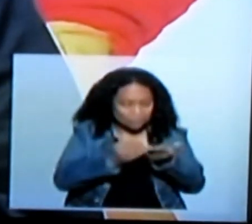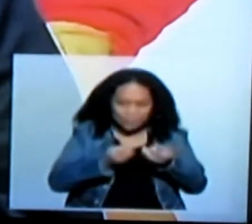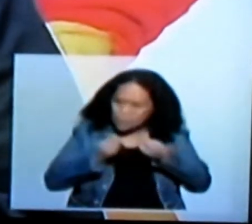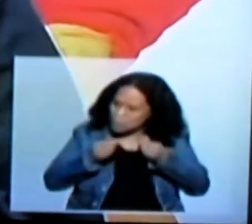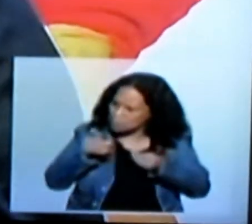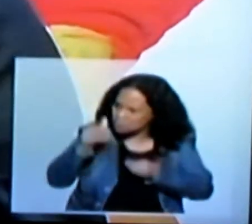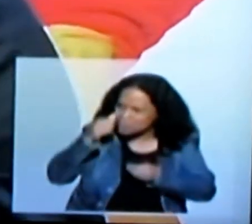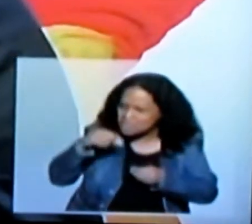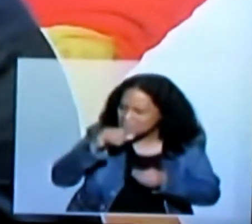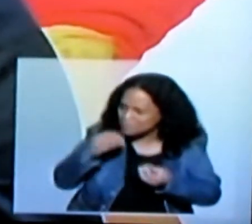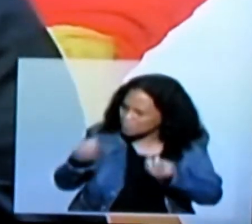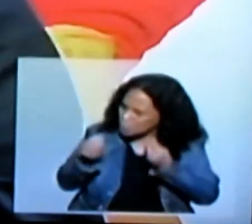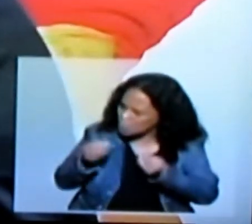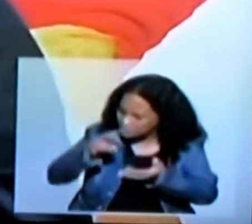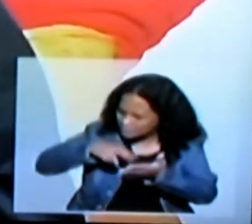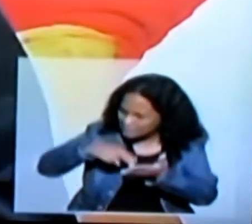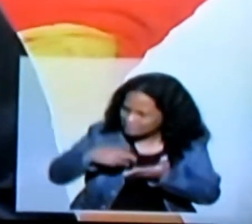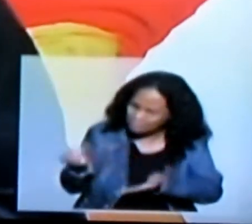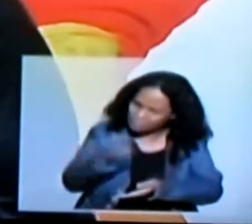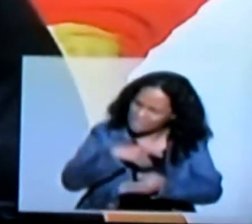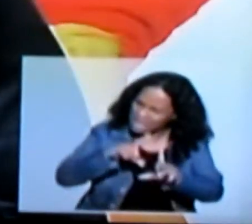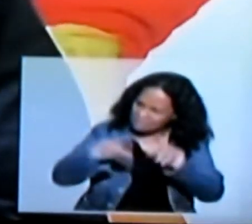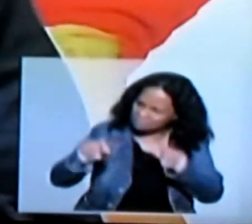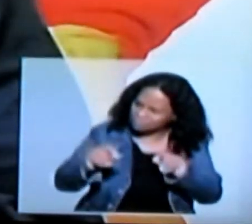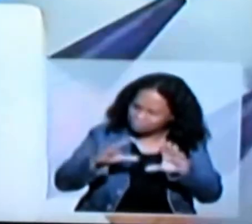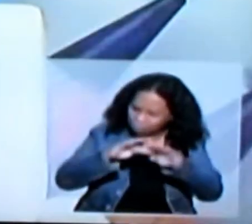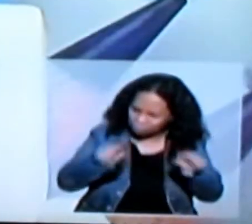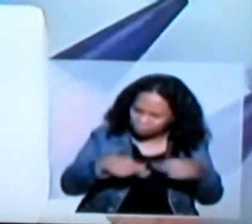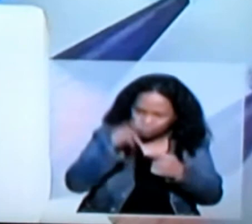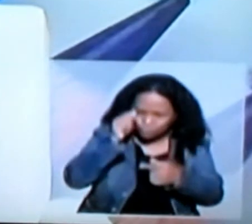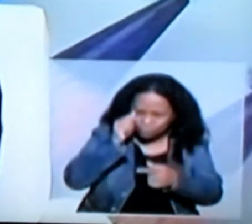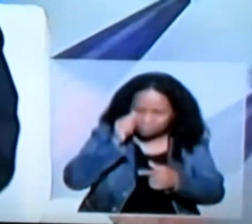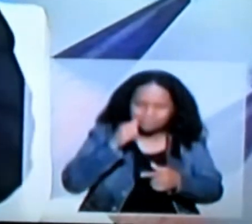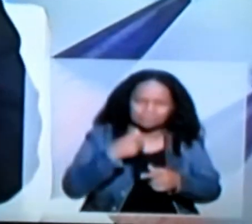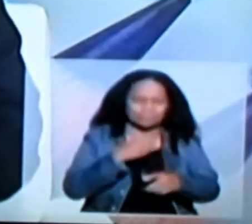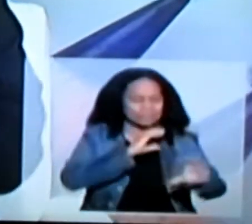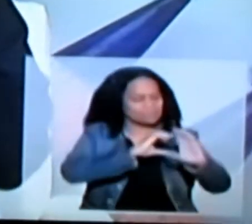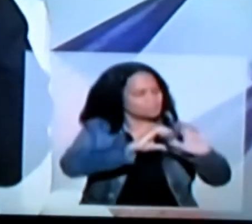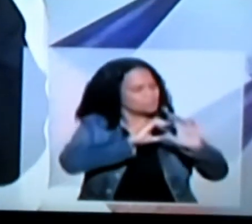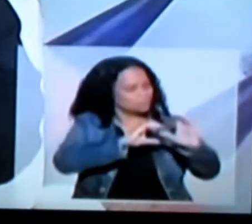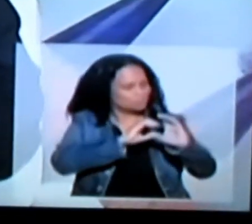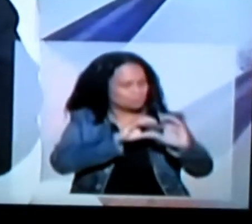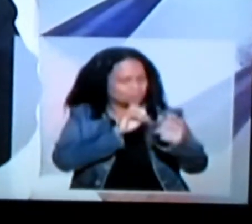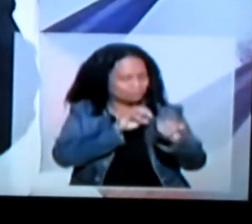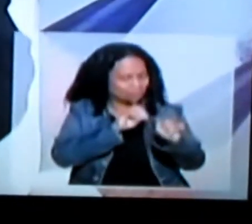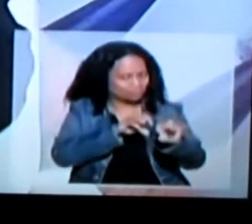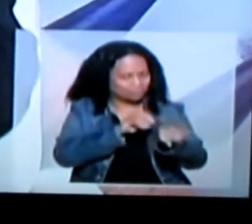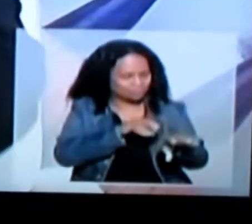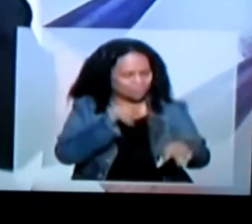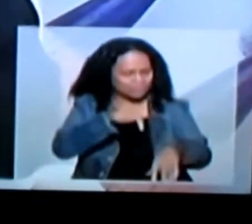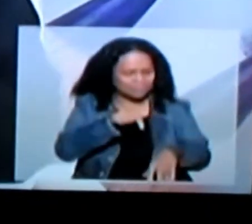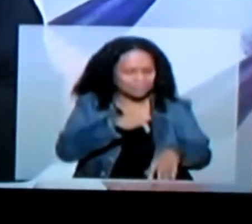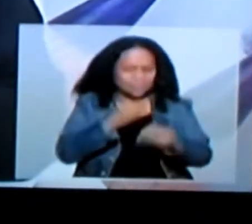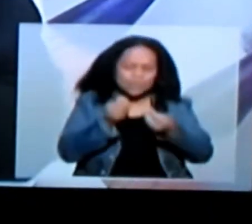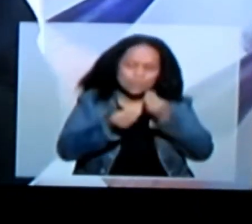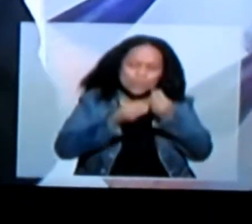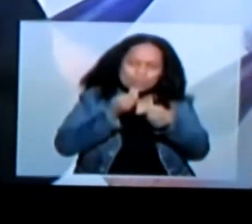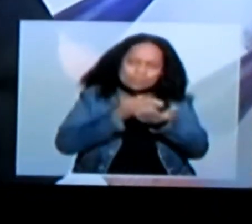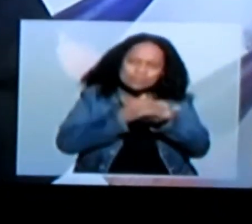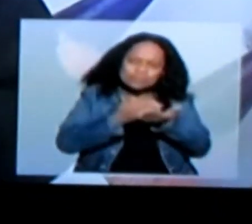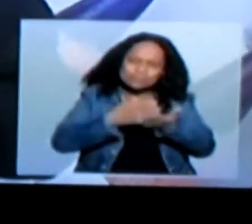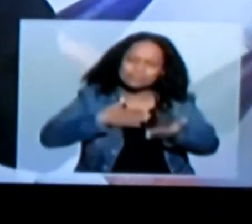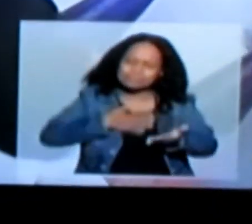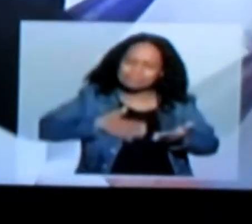mãe falou, gente, como é que você tá lendo? Sai do quarto! E uma coisa que a gente comenta muito aqui na educação é assim, como é que as pessoas